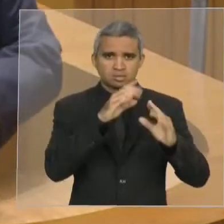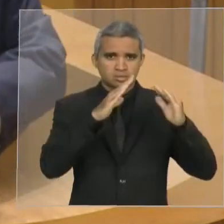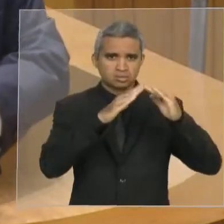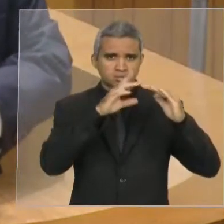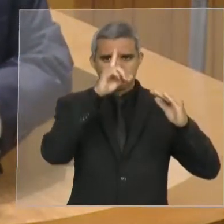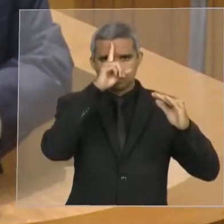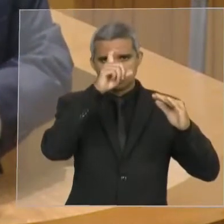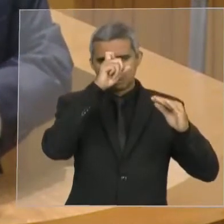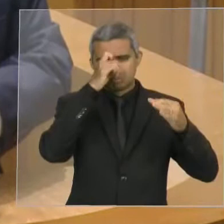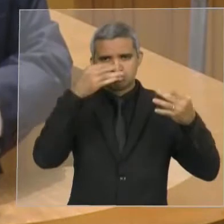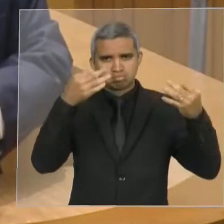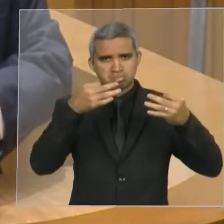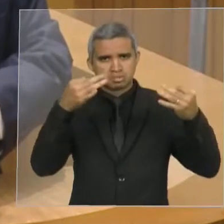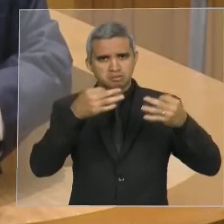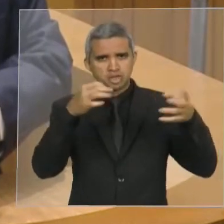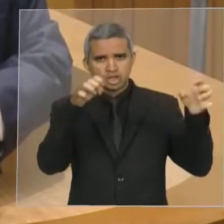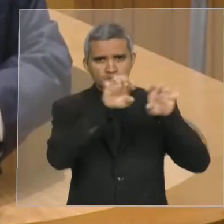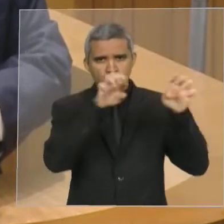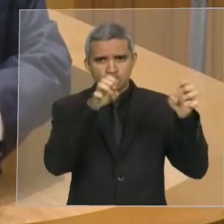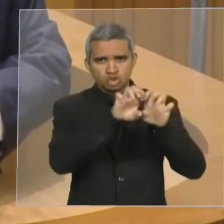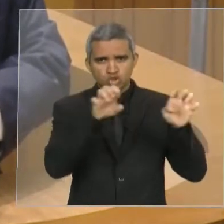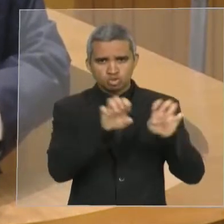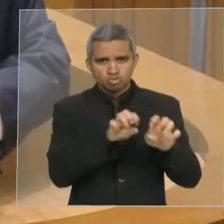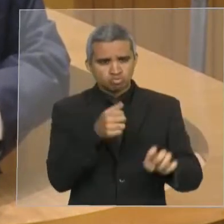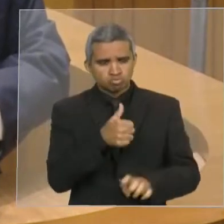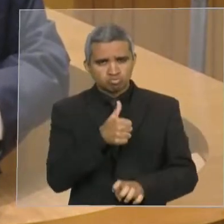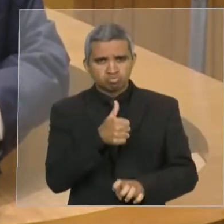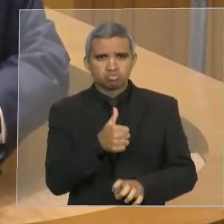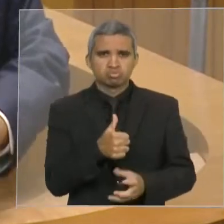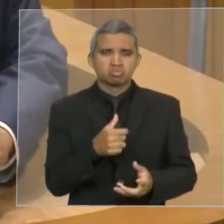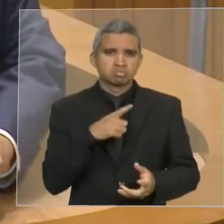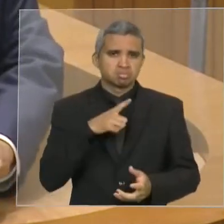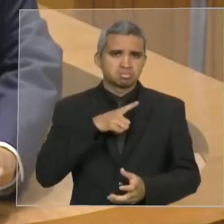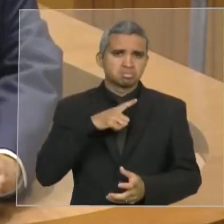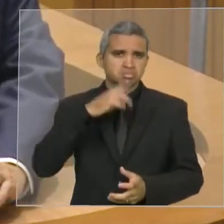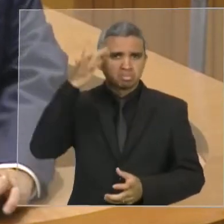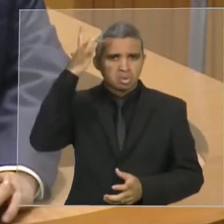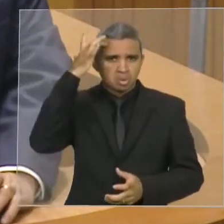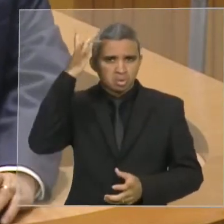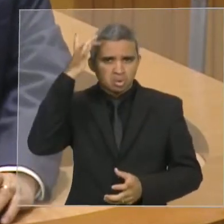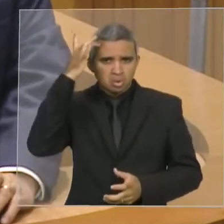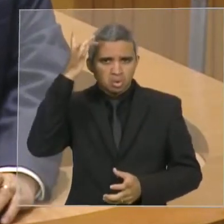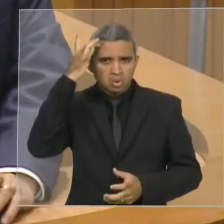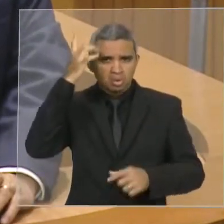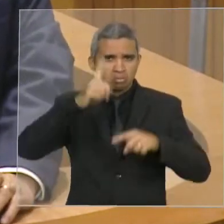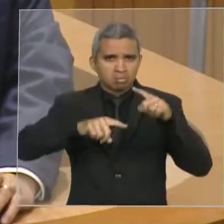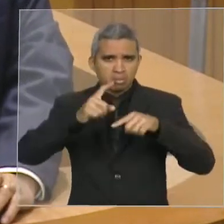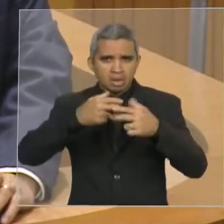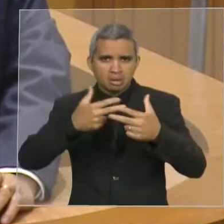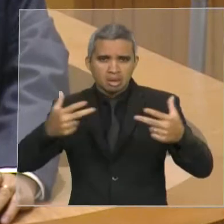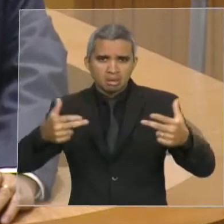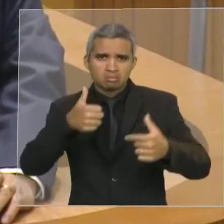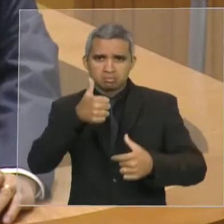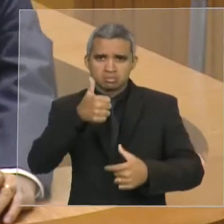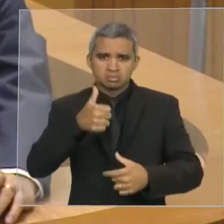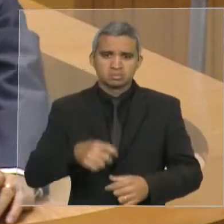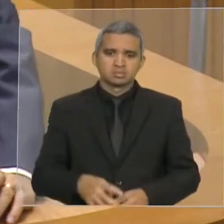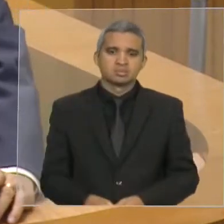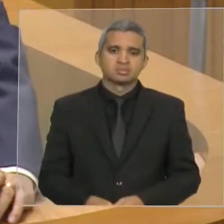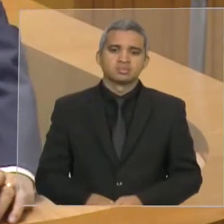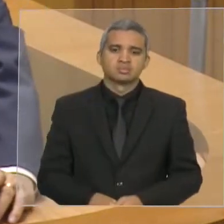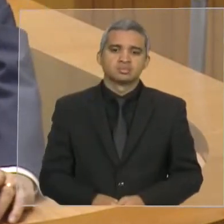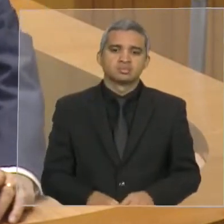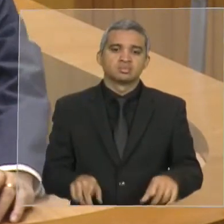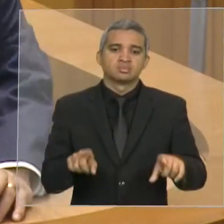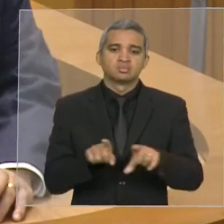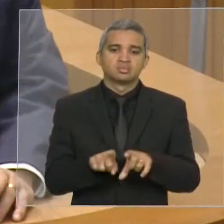bem estruturada, adequada aos padrões do município e muito bem equipada. Eu vi do